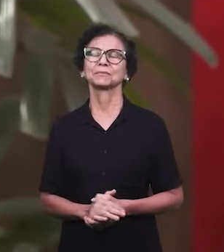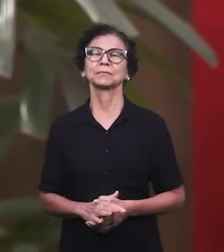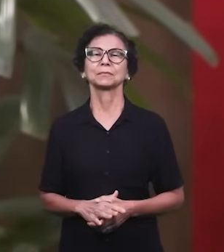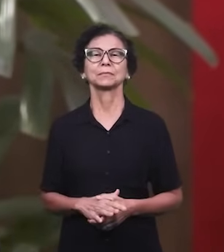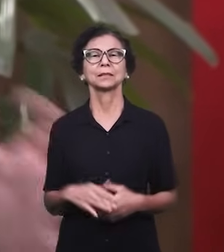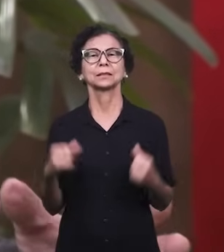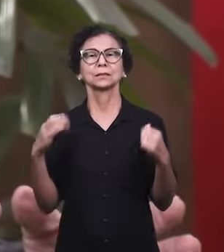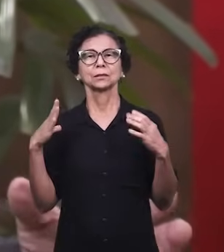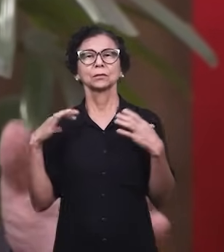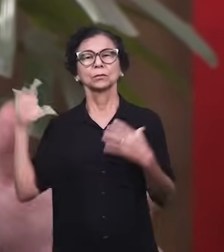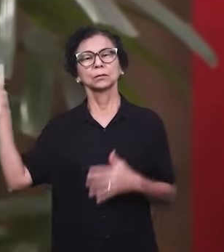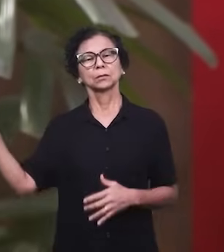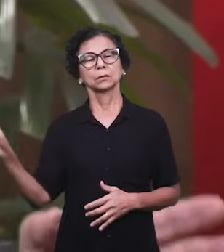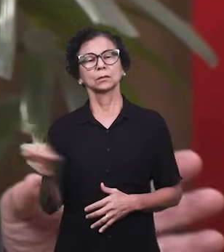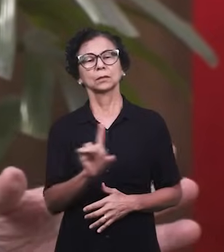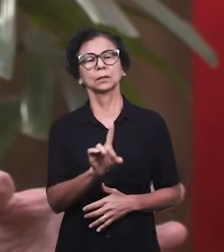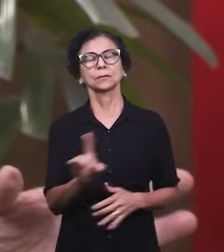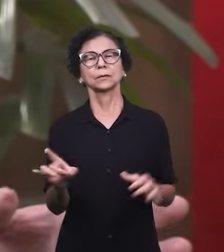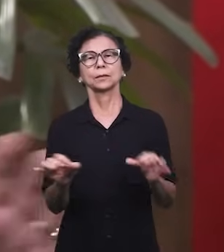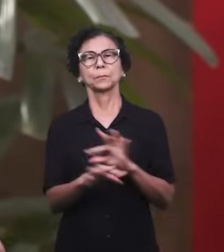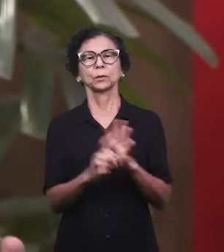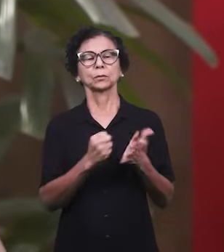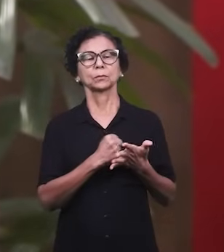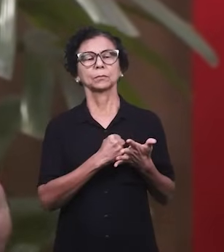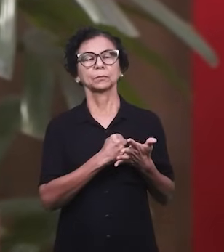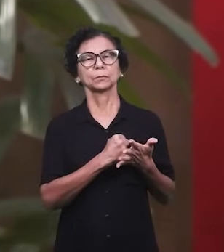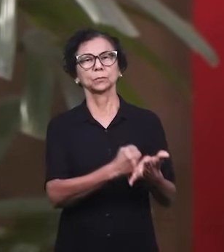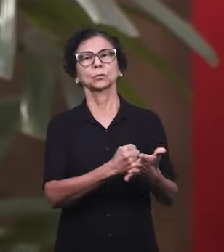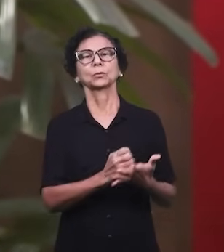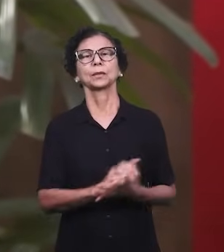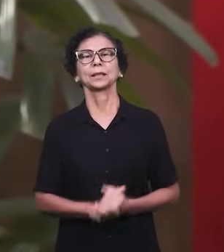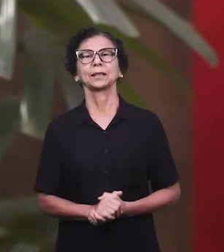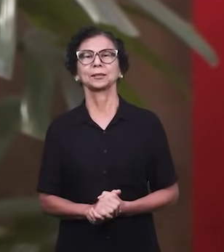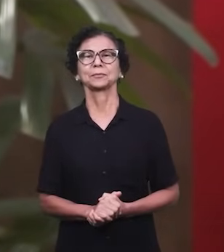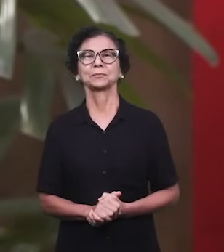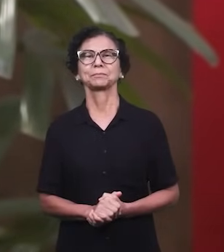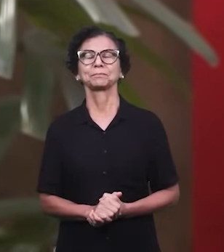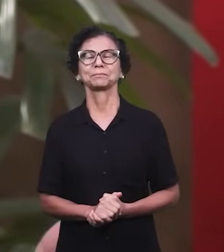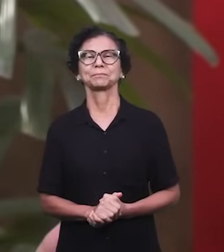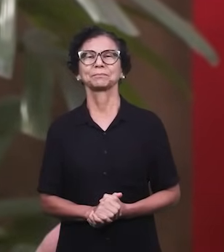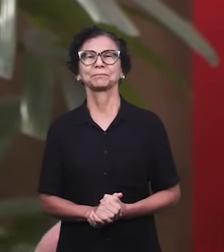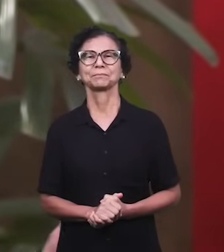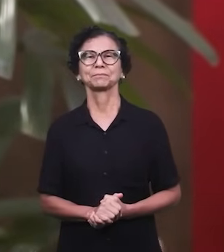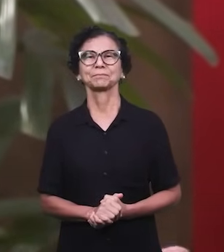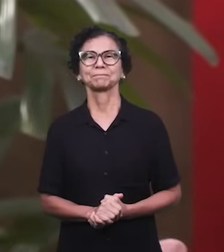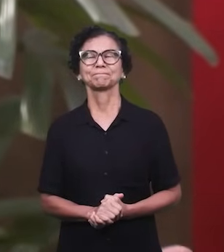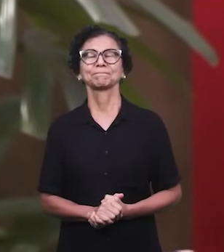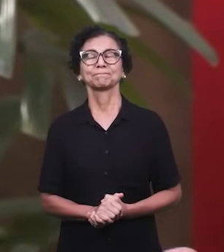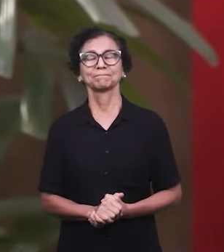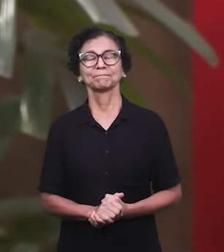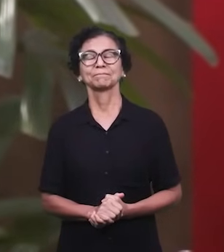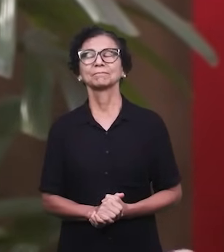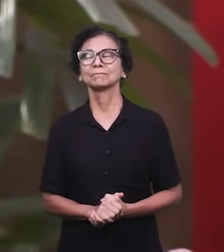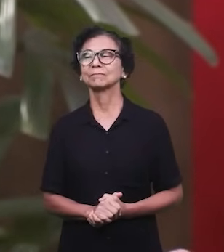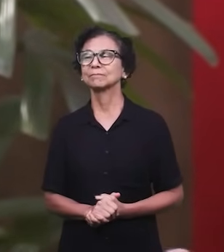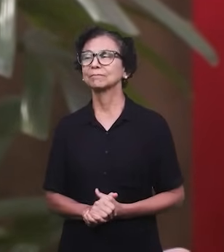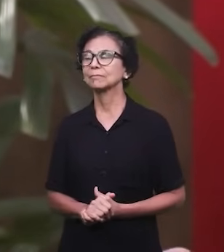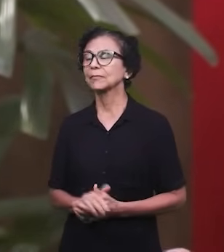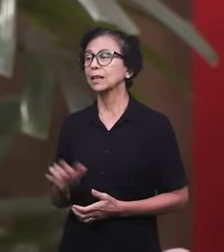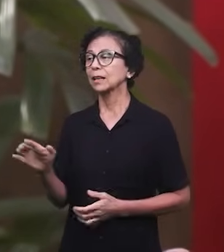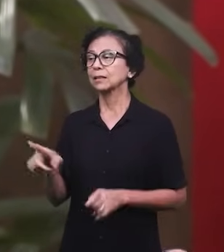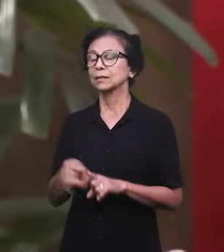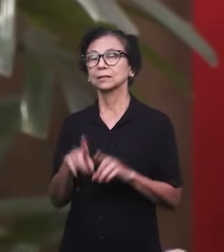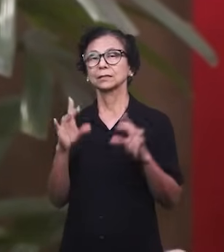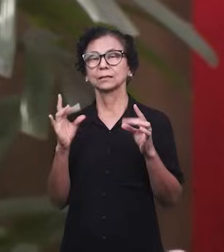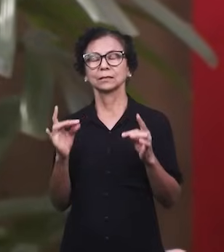pronto para socorrer na hora que aquele equipamento desse algum problema. Então, pode sim, sem dúvida. Agora, tem